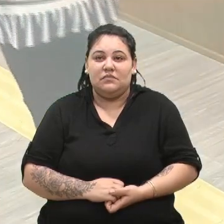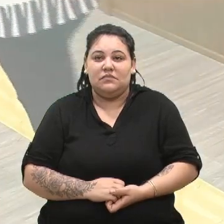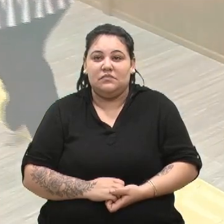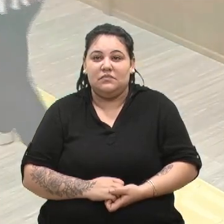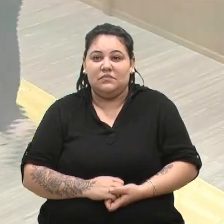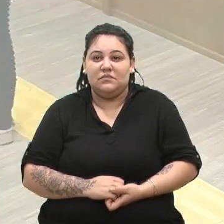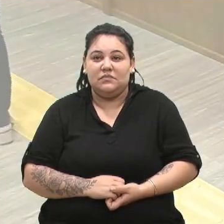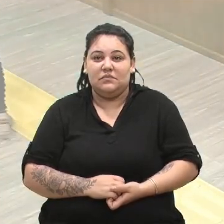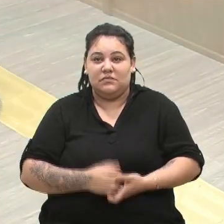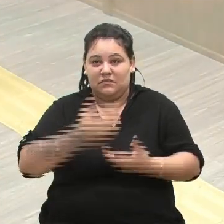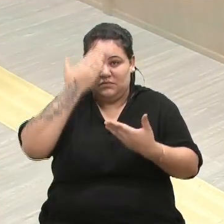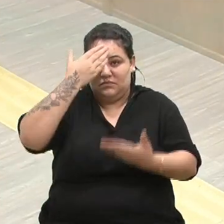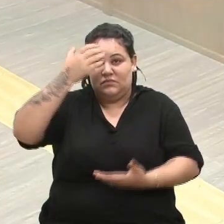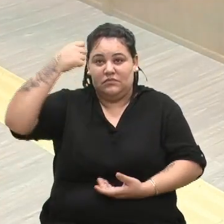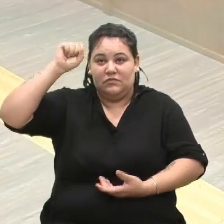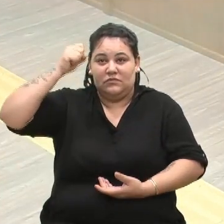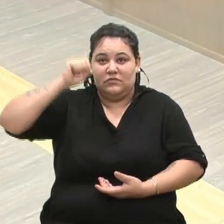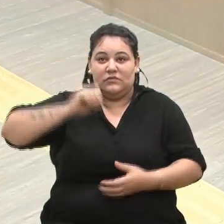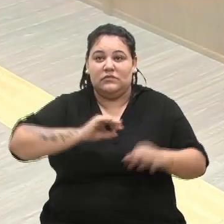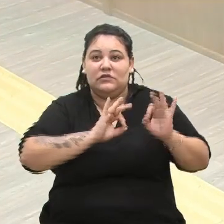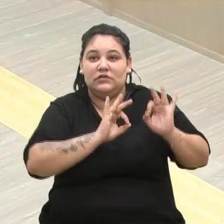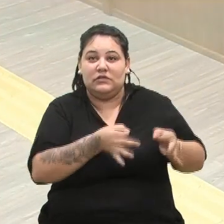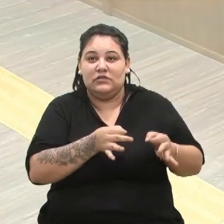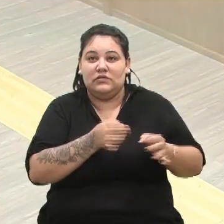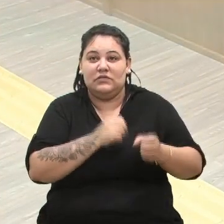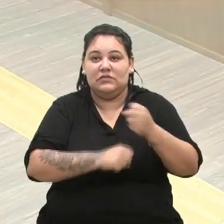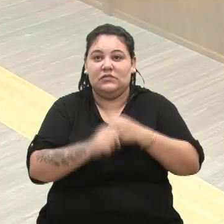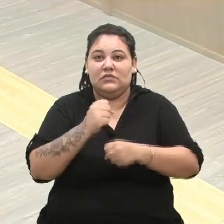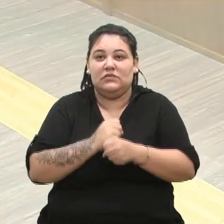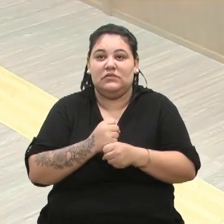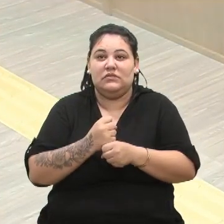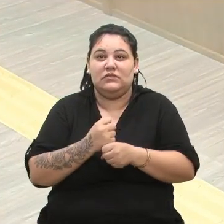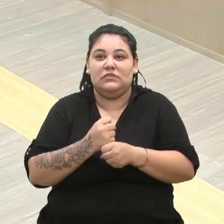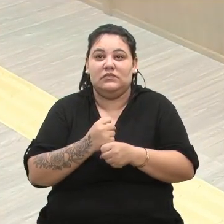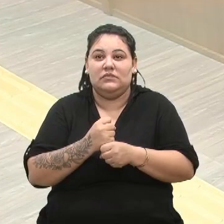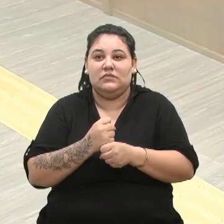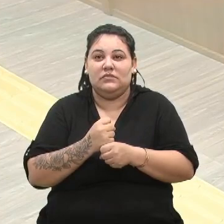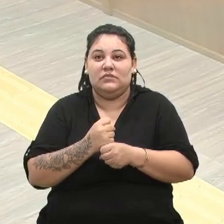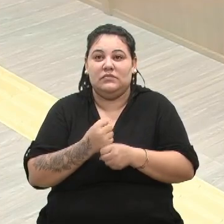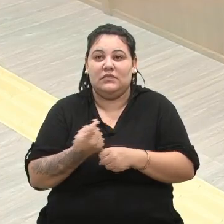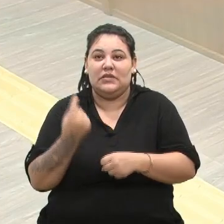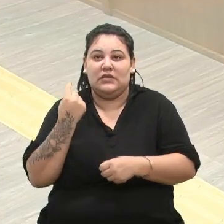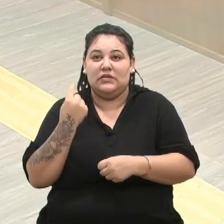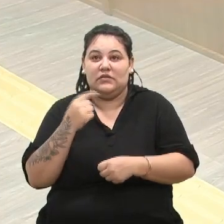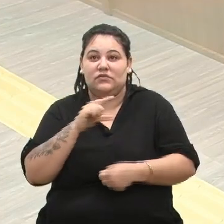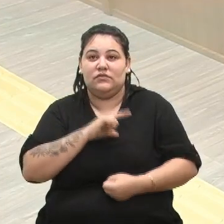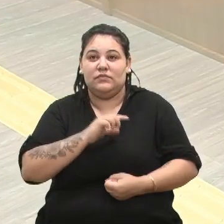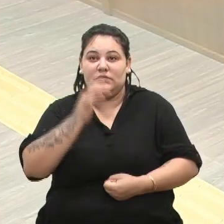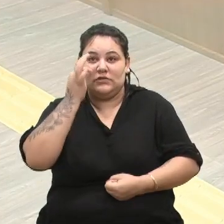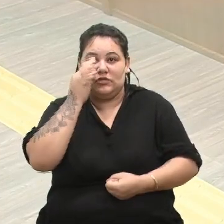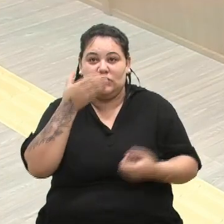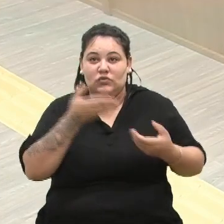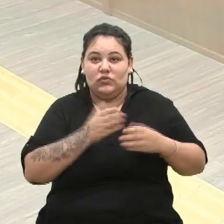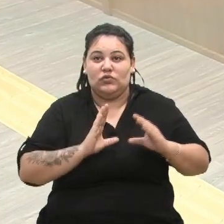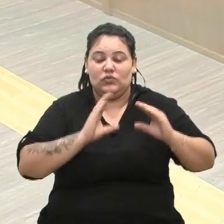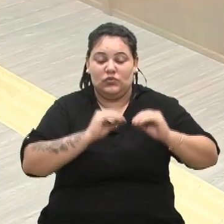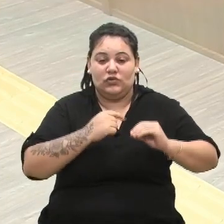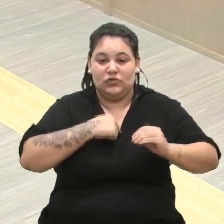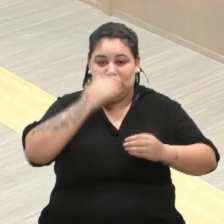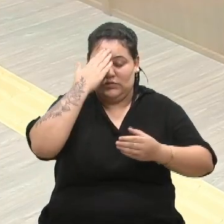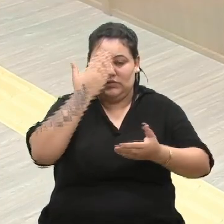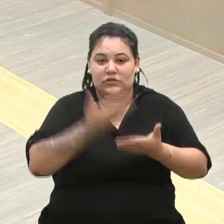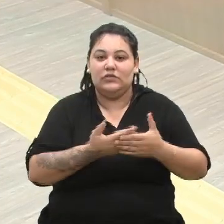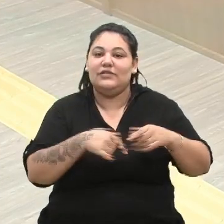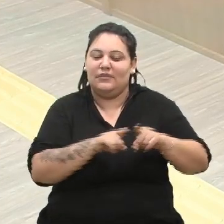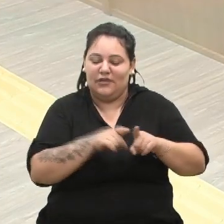vereador Xuxa. Exatamente no ano passado já estive presente. Hoje à noite acredito que a gente também vá junto